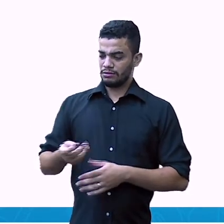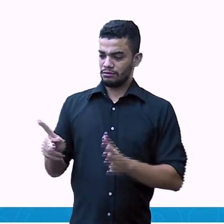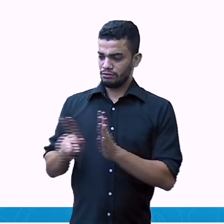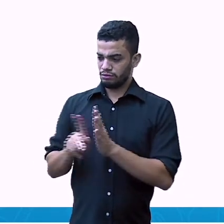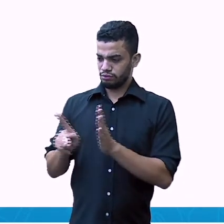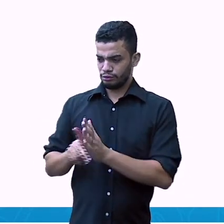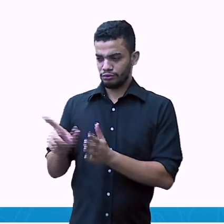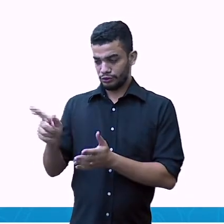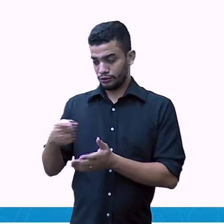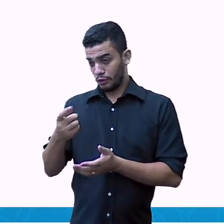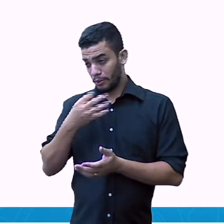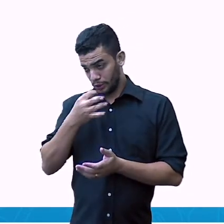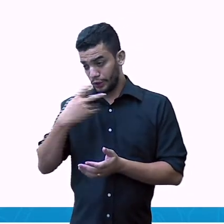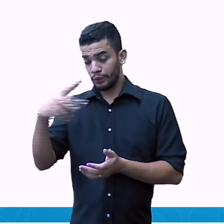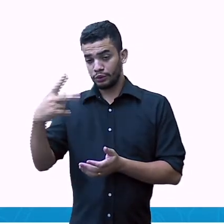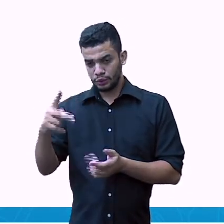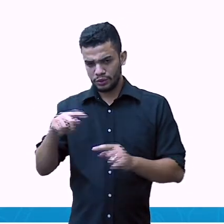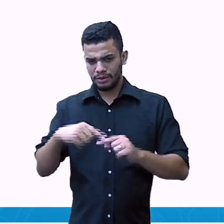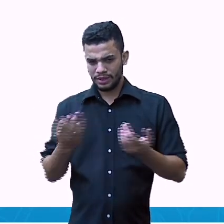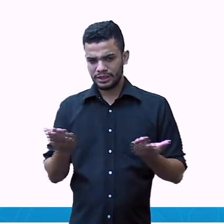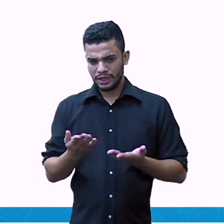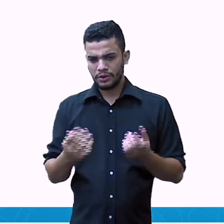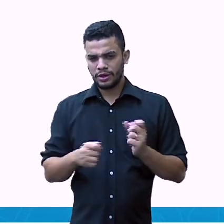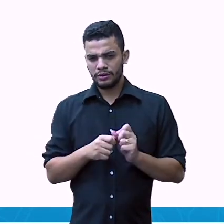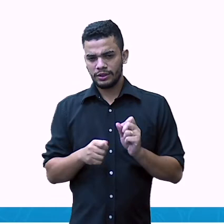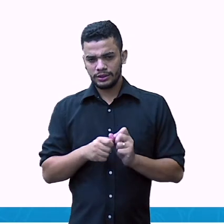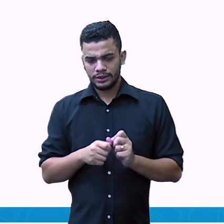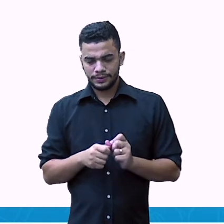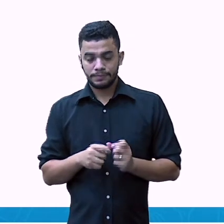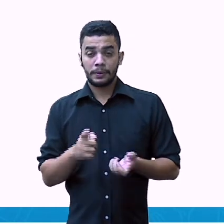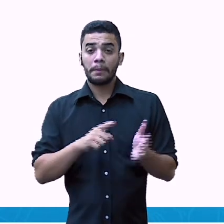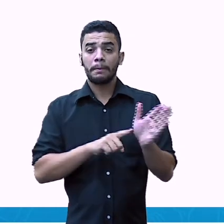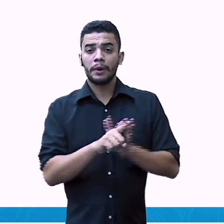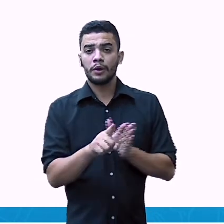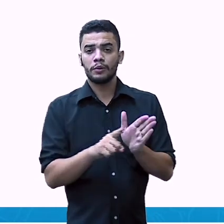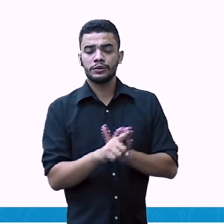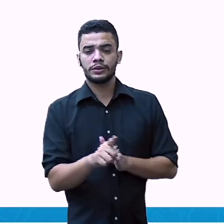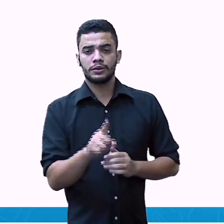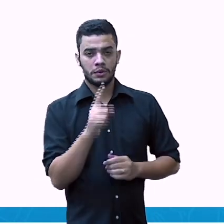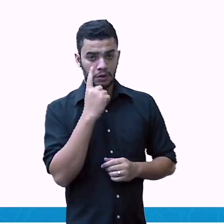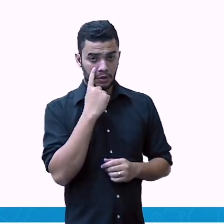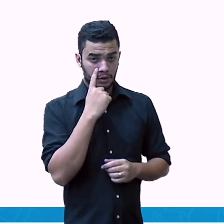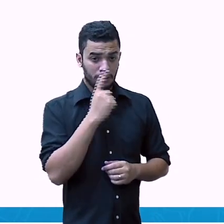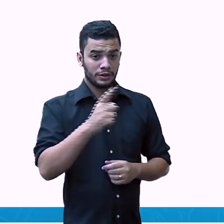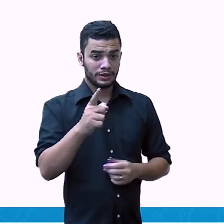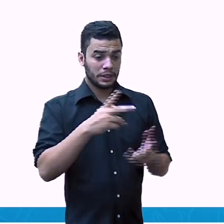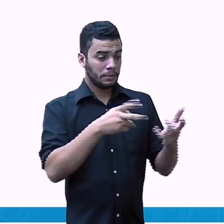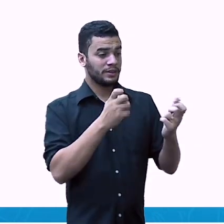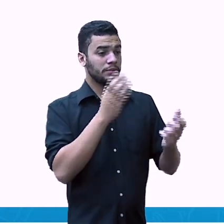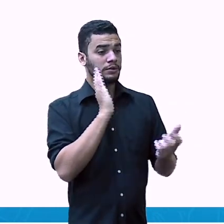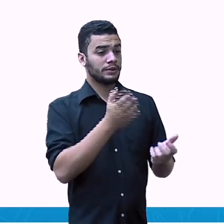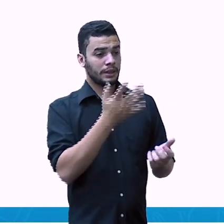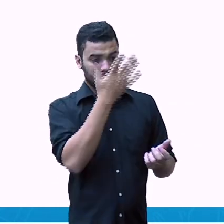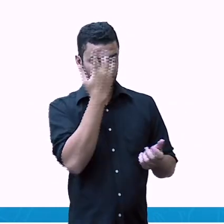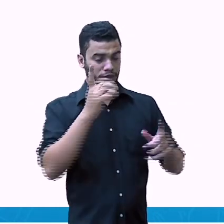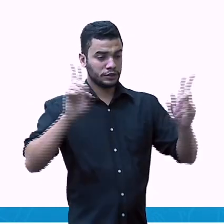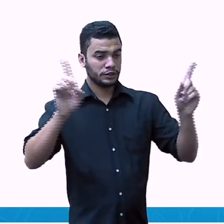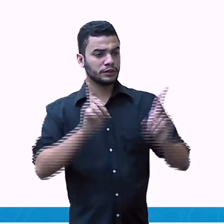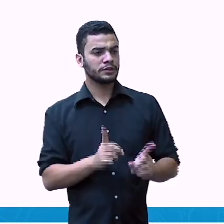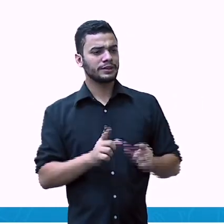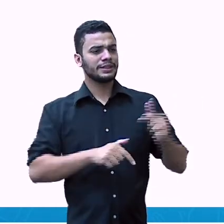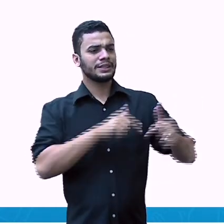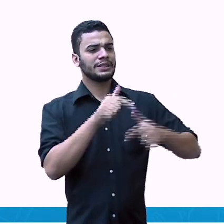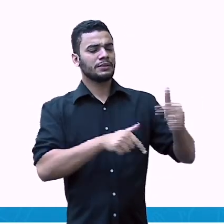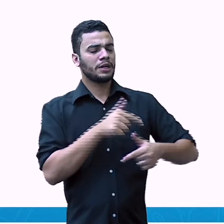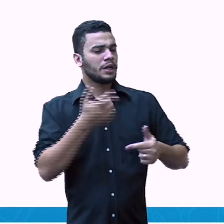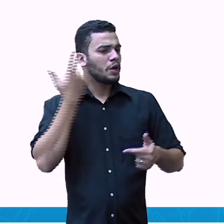você circula no dia a dia, você vê trabalhadores com deficiência? Eu, professora Daniele, sim, vejo.